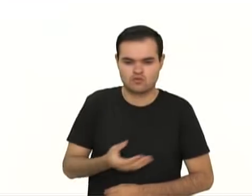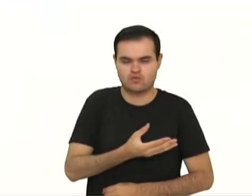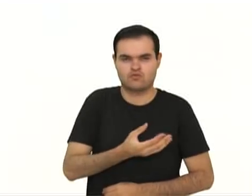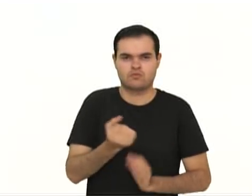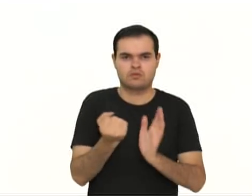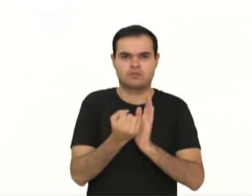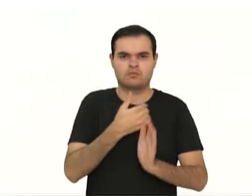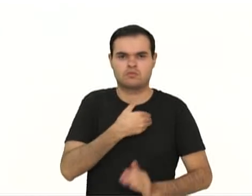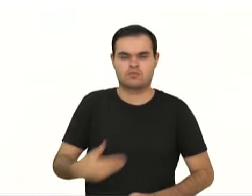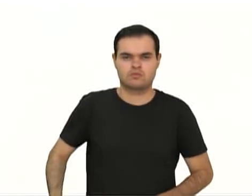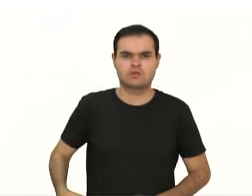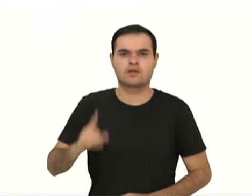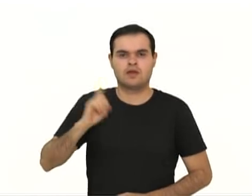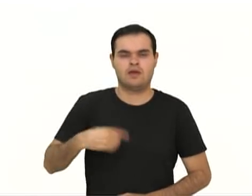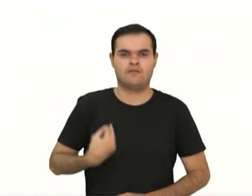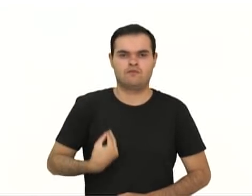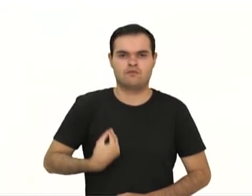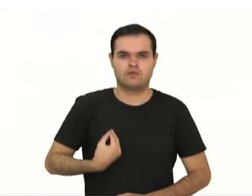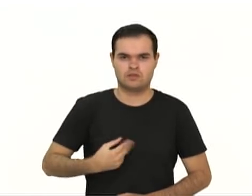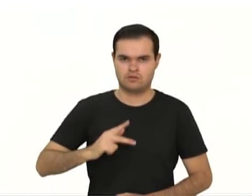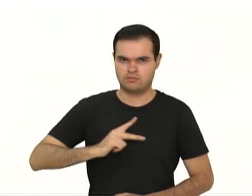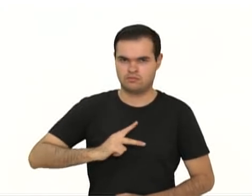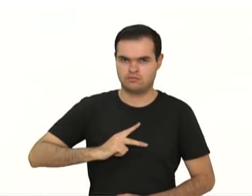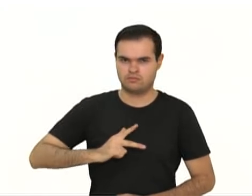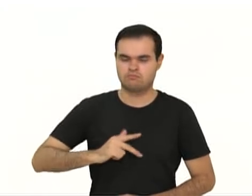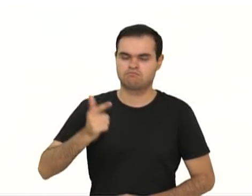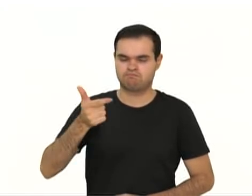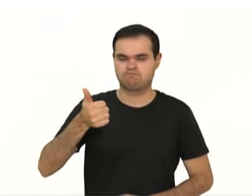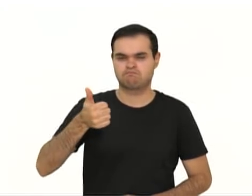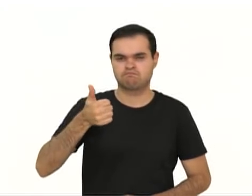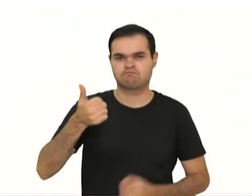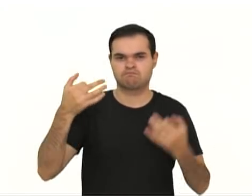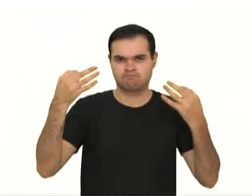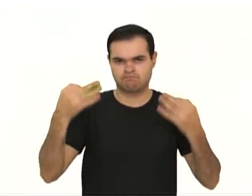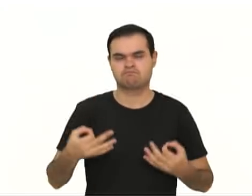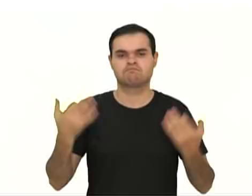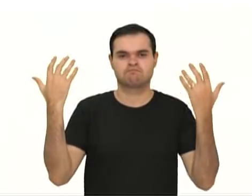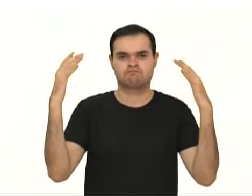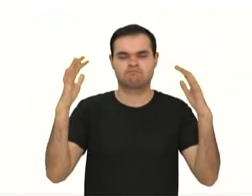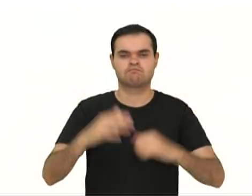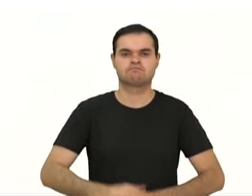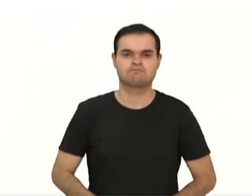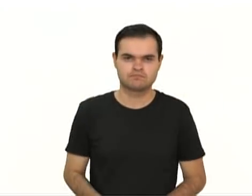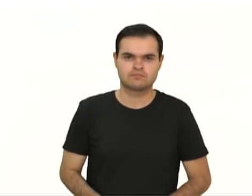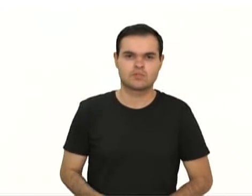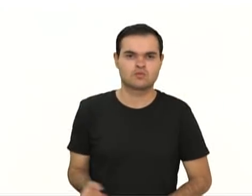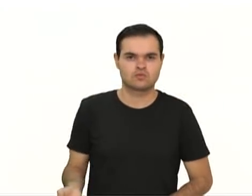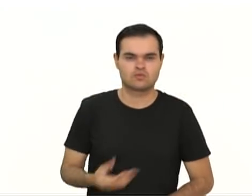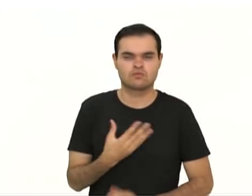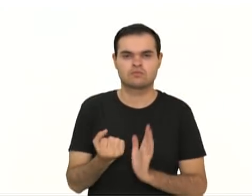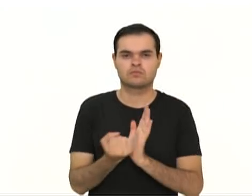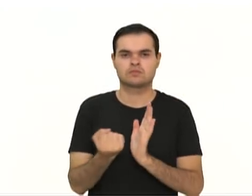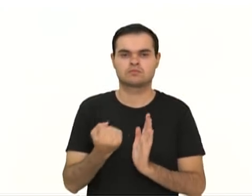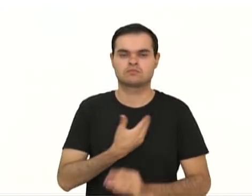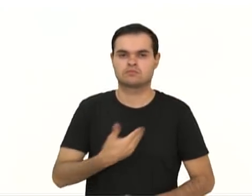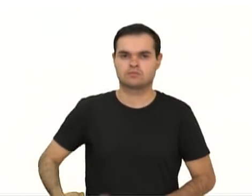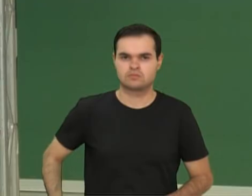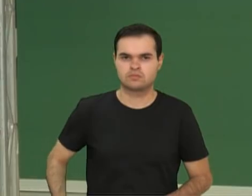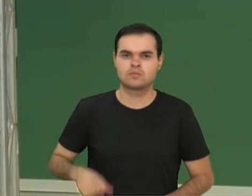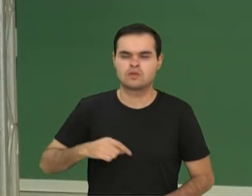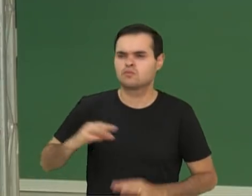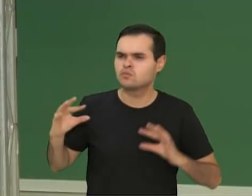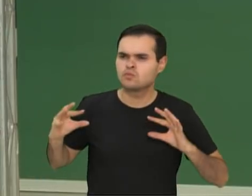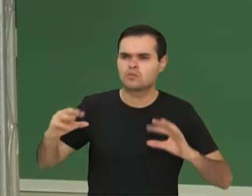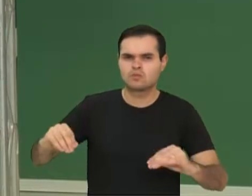patrimônio público é a vida privada, acertou. É um novo patrimônio público. De certa forma, todos têm